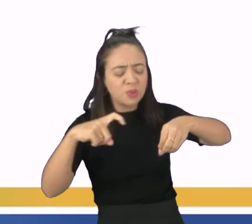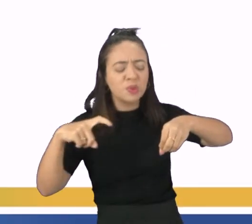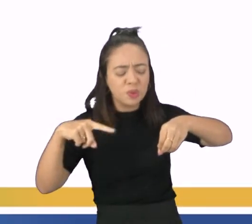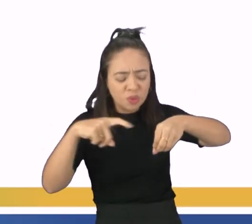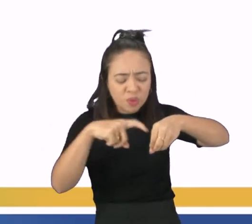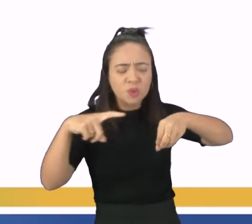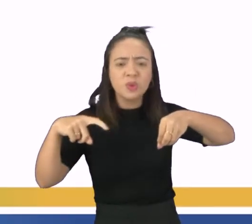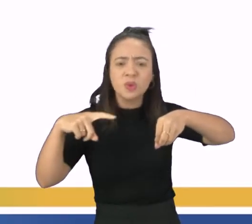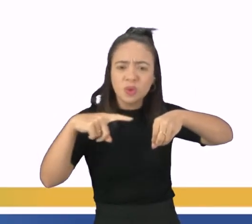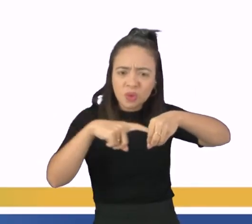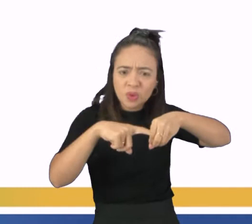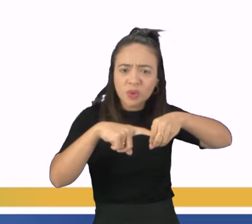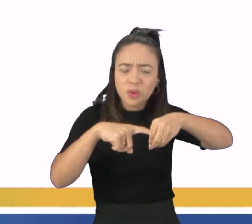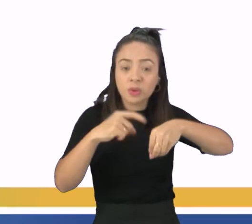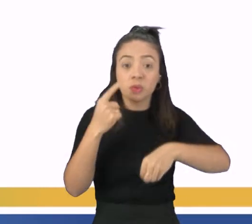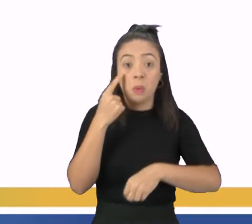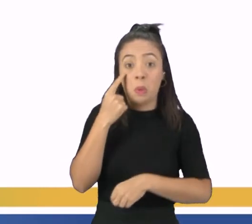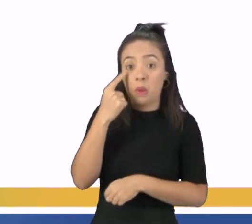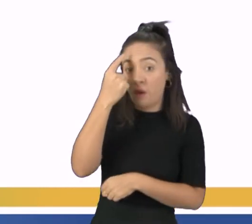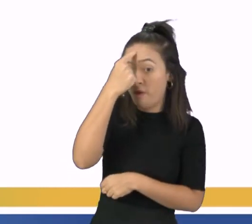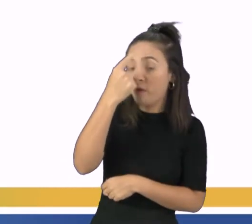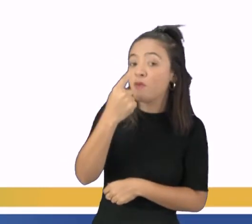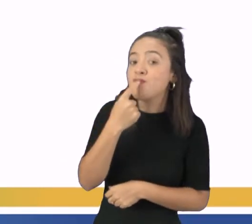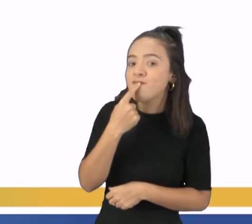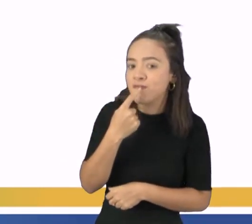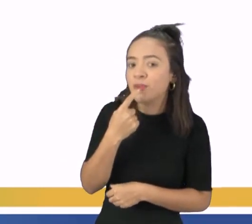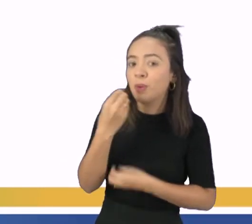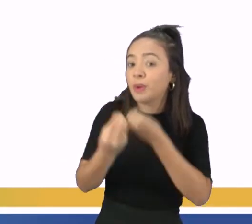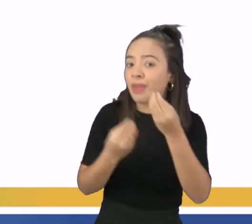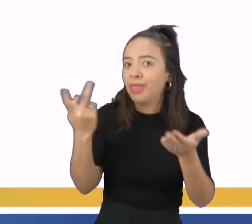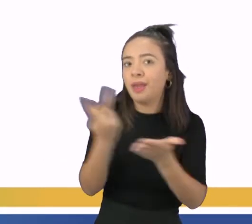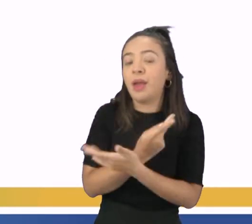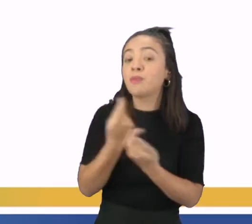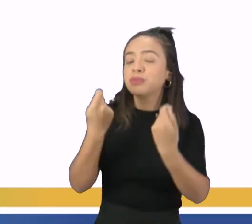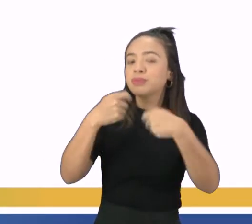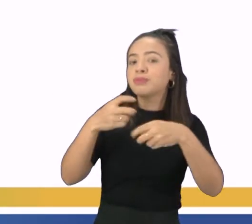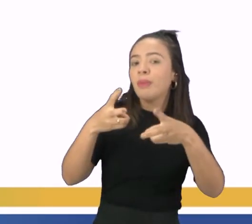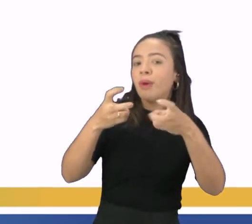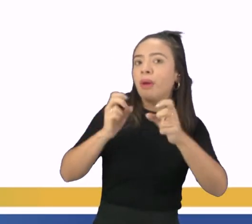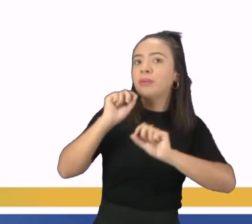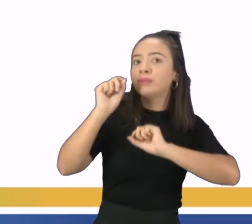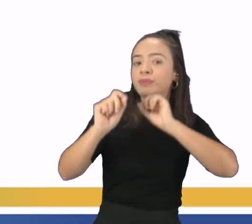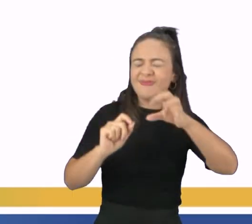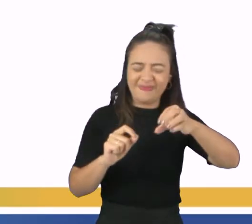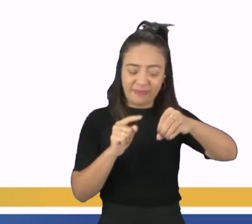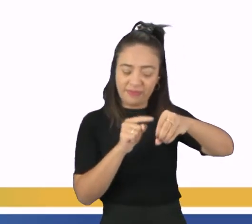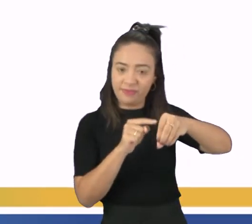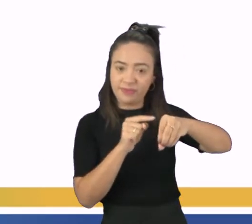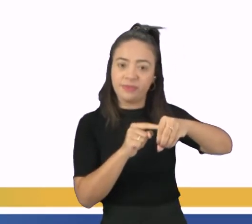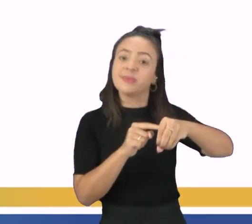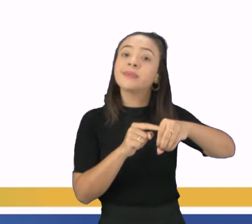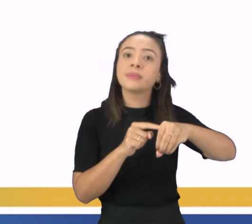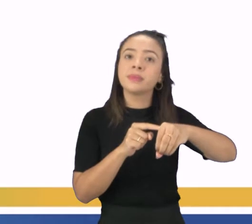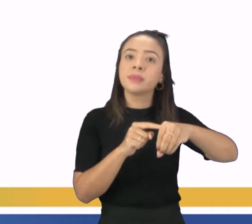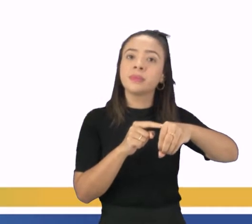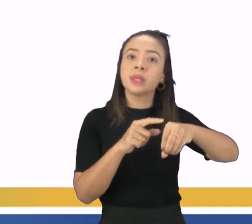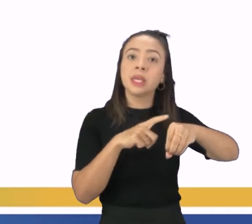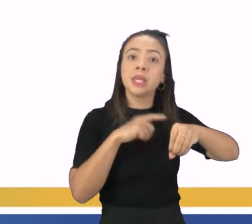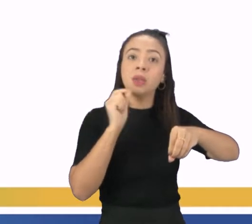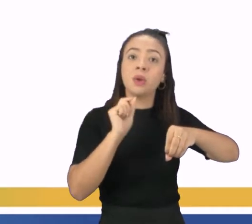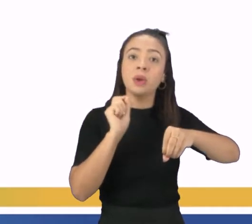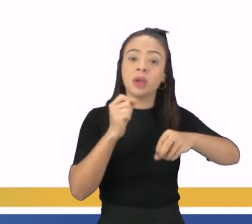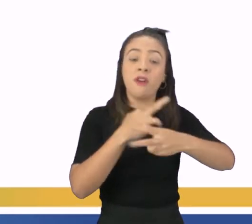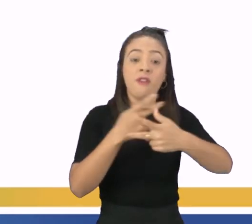tá? Olhando ali a figura da fecundação em si, você pode observar que, né, o ovócito, né, o gameta feminino, ele tem ali